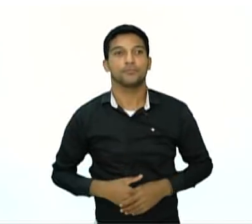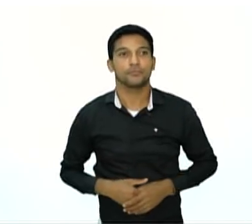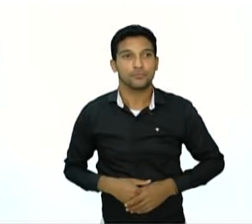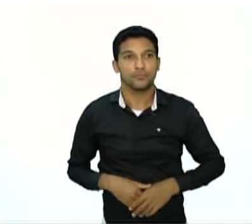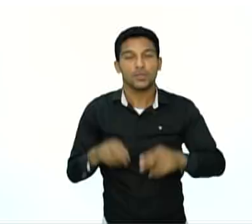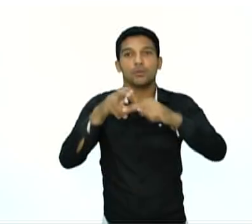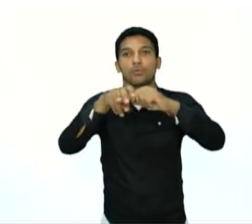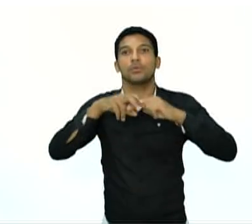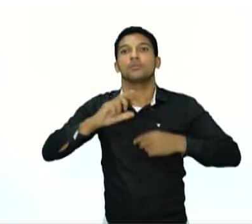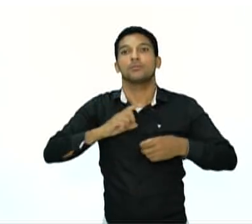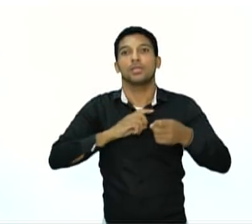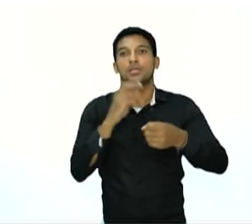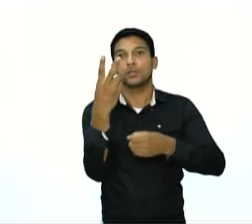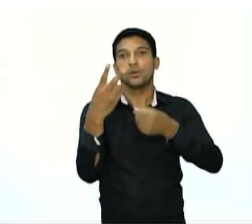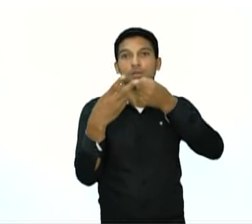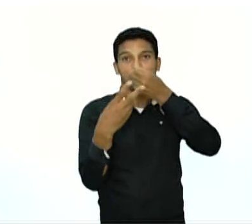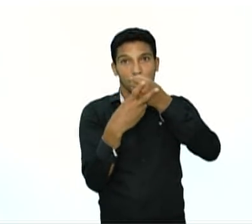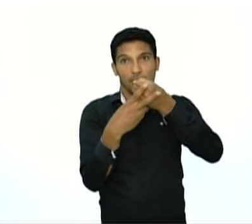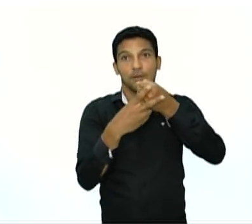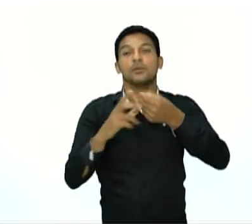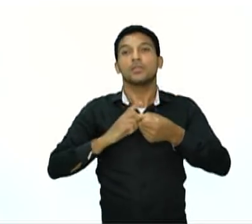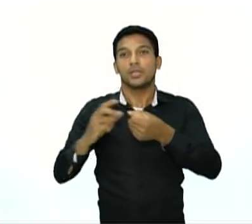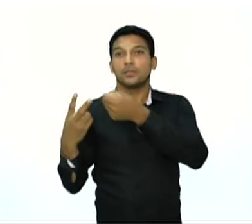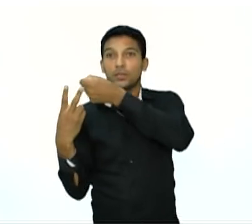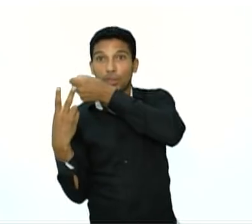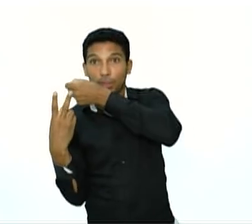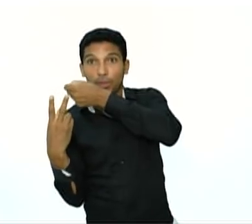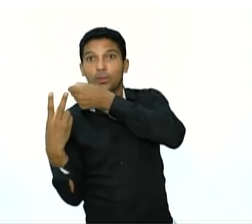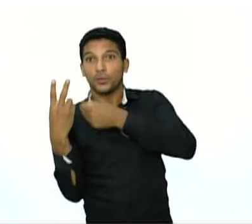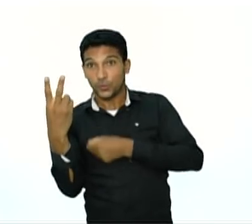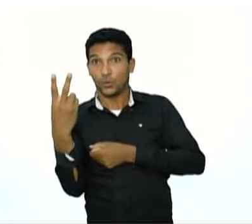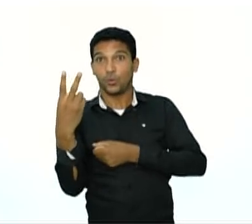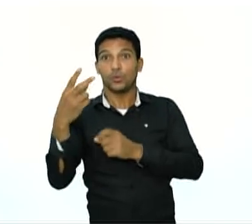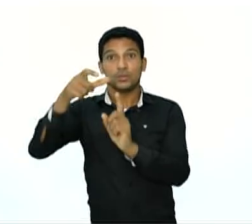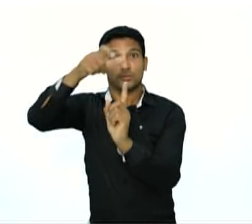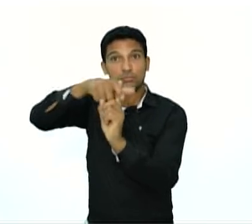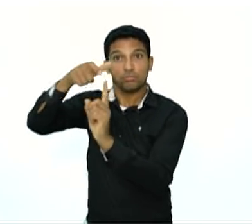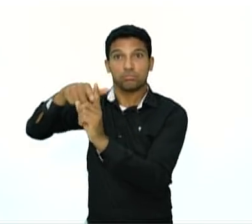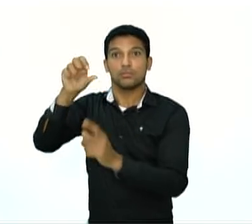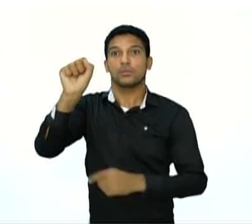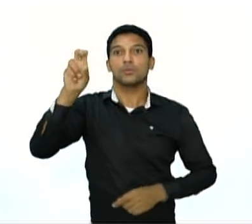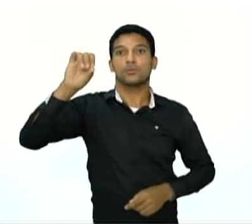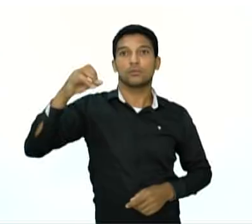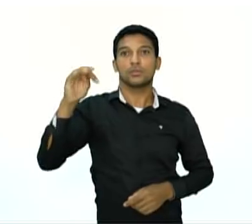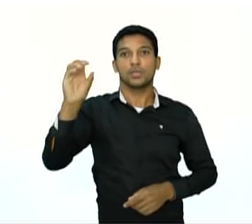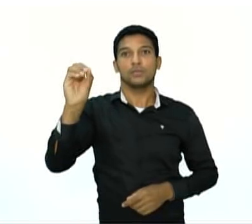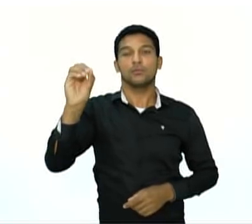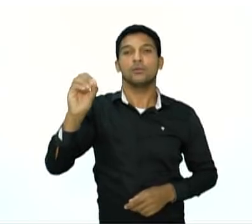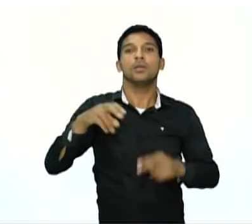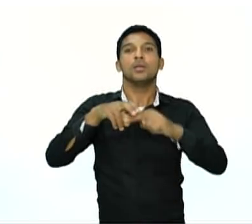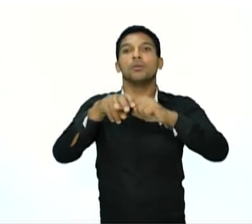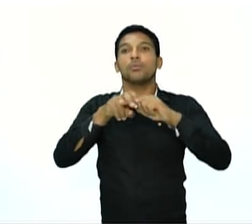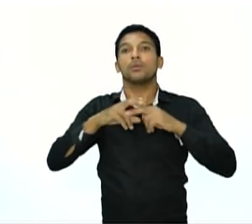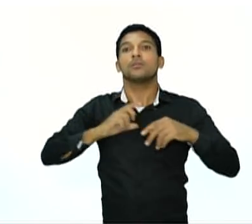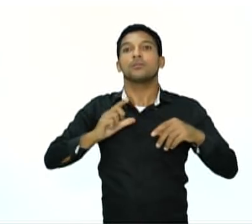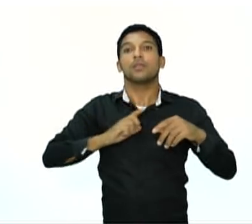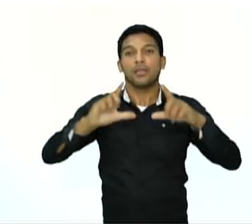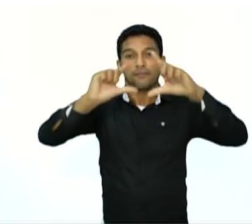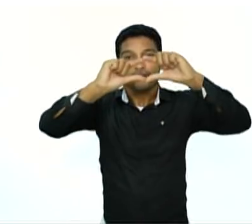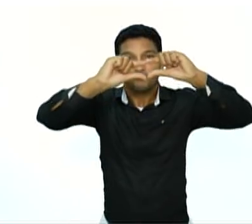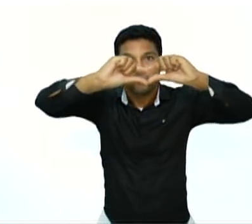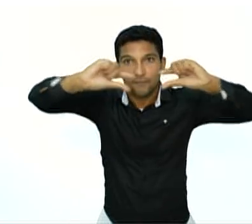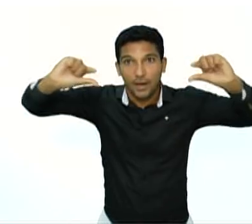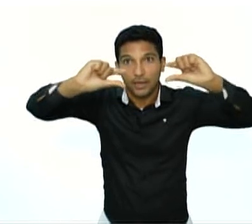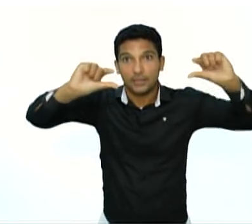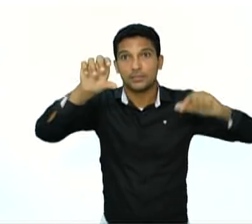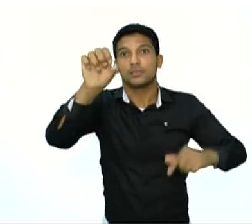temos dois verbos e dois sujeitos. Temos uma oração subordinada. A diferença da subordinada para a coordenada